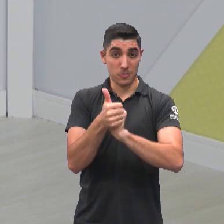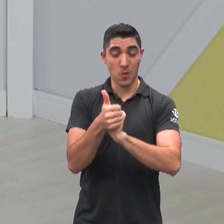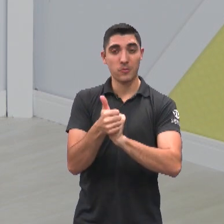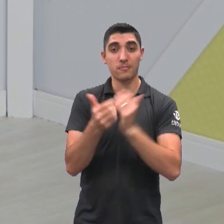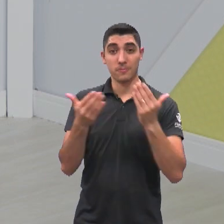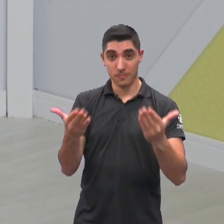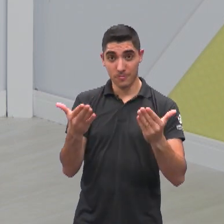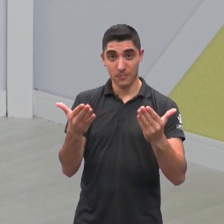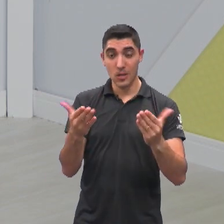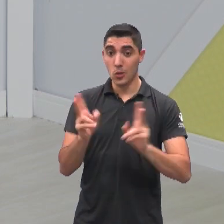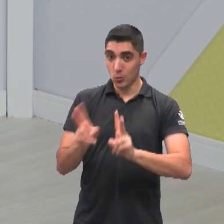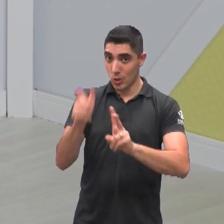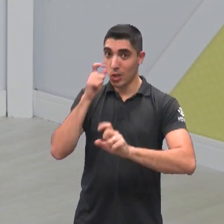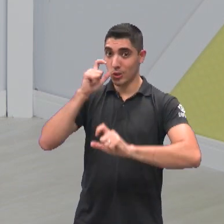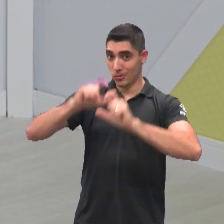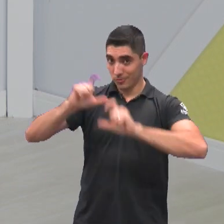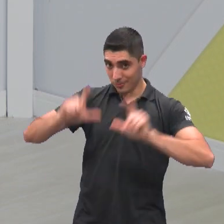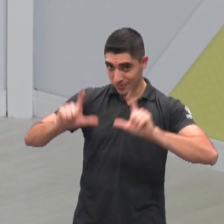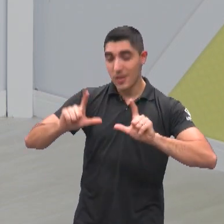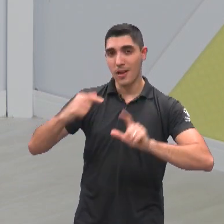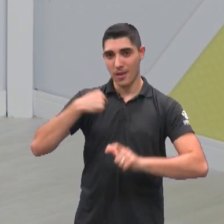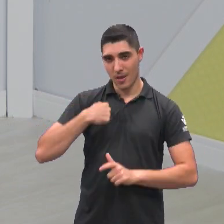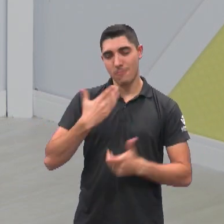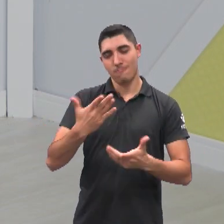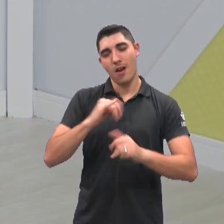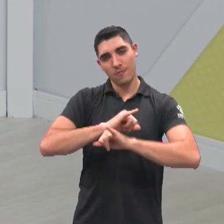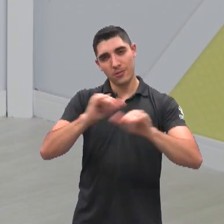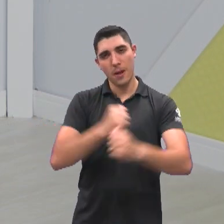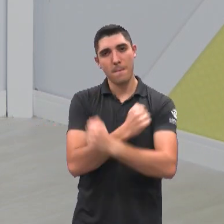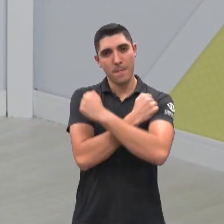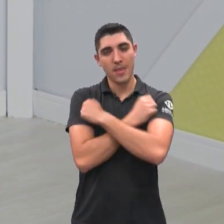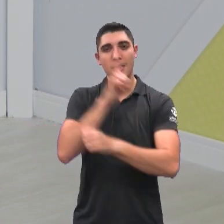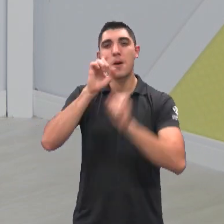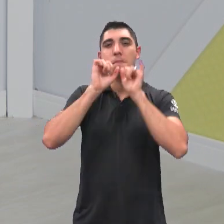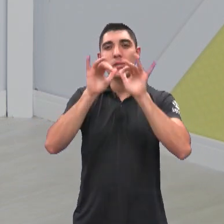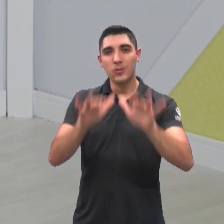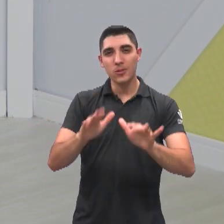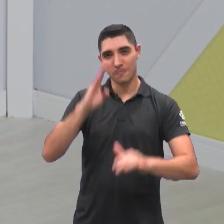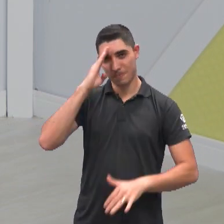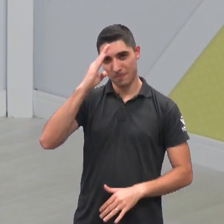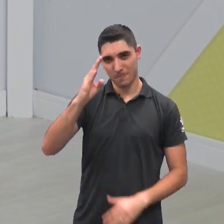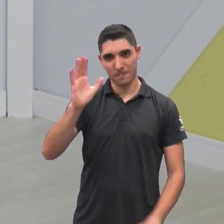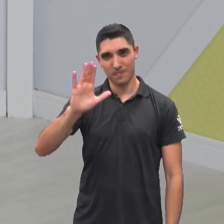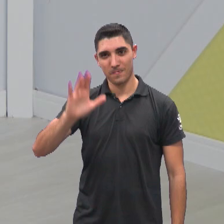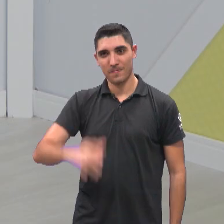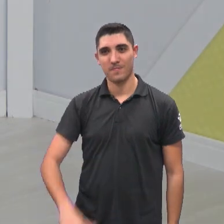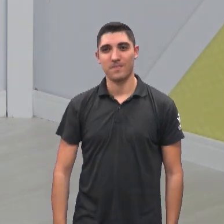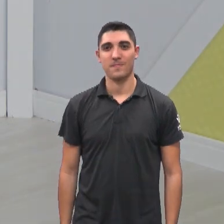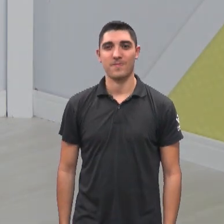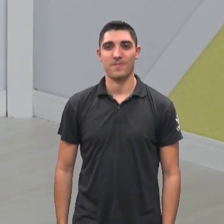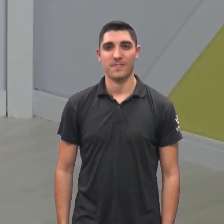Você fica agora com a programação da TV Câmara. De minha parte, grande abraço, fique com Deus. Até sexta. Tchau, tchau.